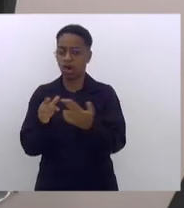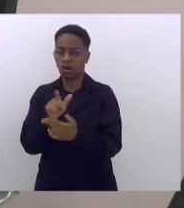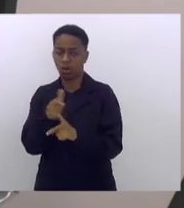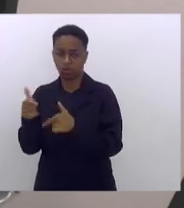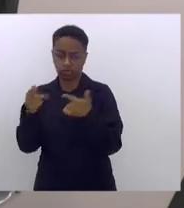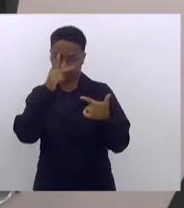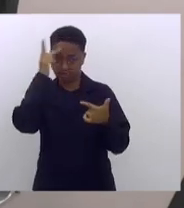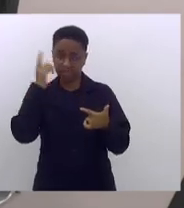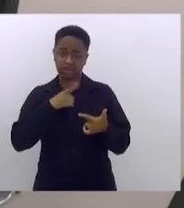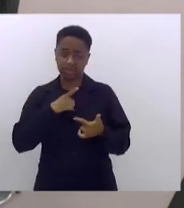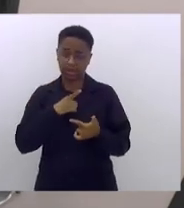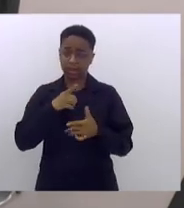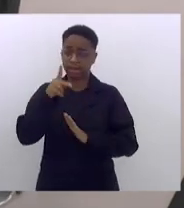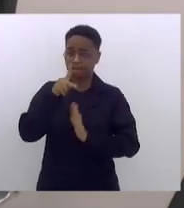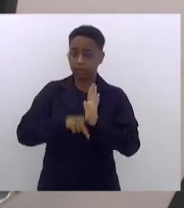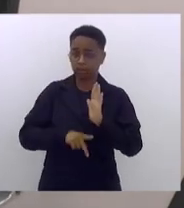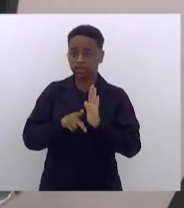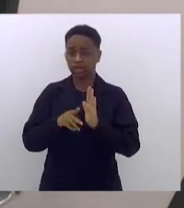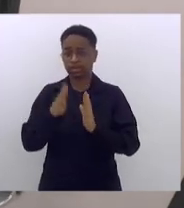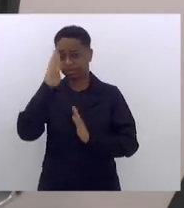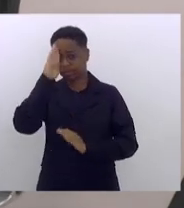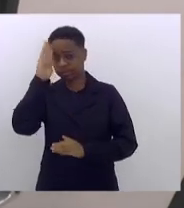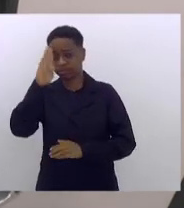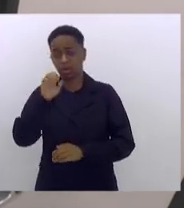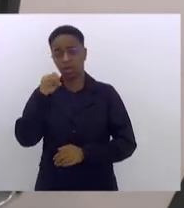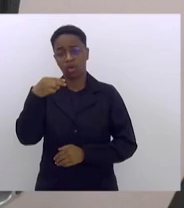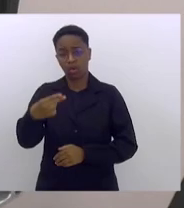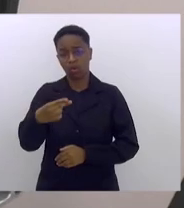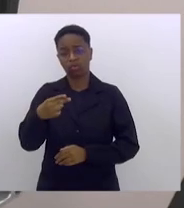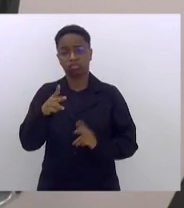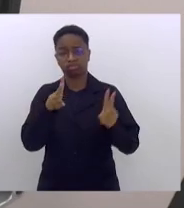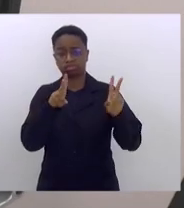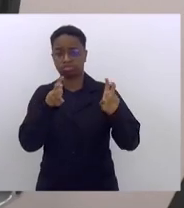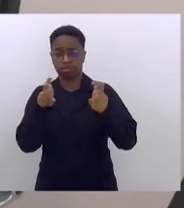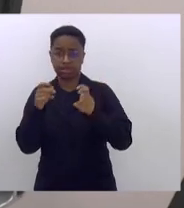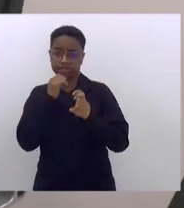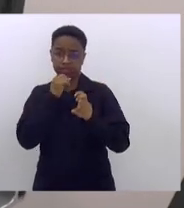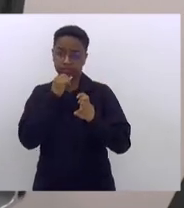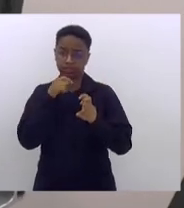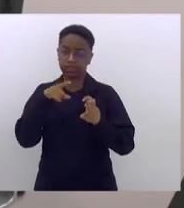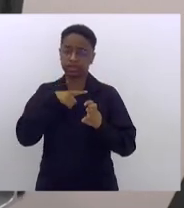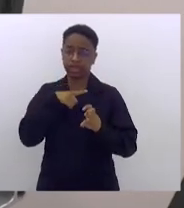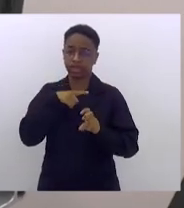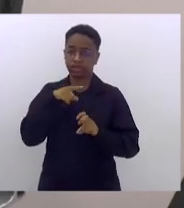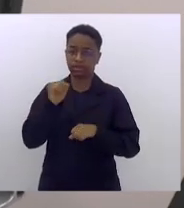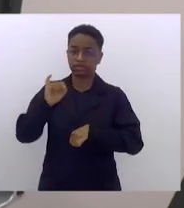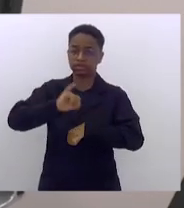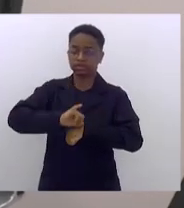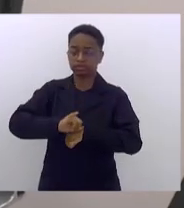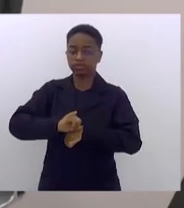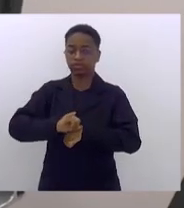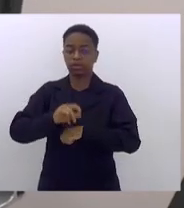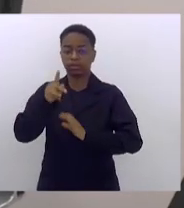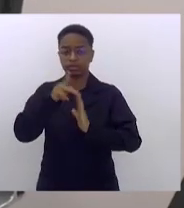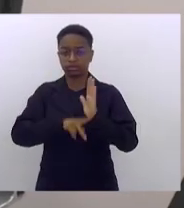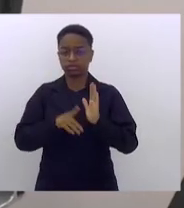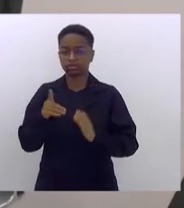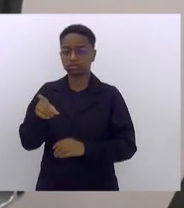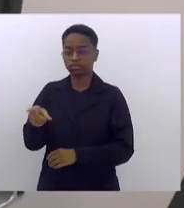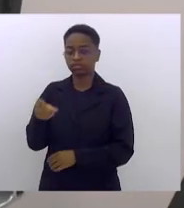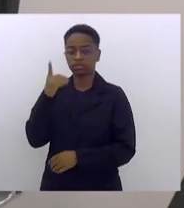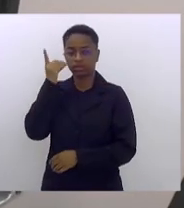projeto prioritário, tem um projeto que, por uma causa sensível, há, por exemplo, sobre a mesa, um projeto do deputado Dionísio Lins,